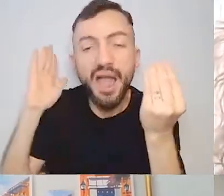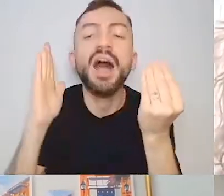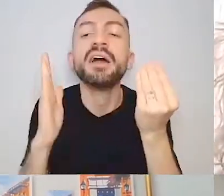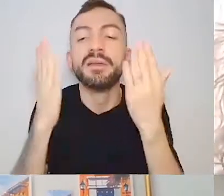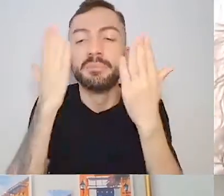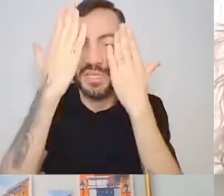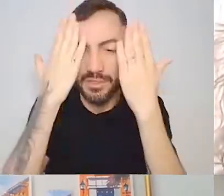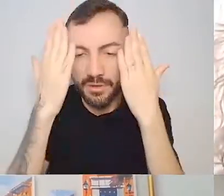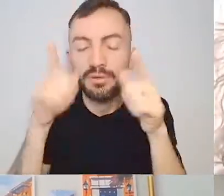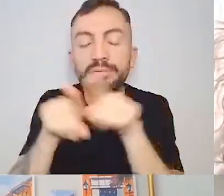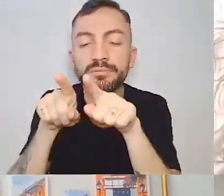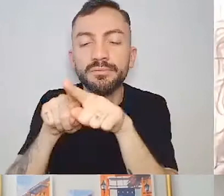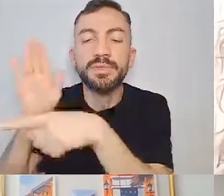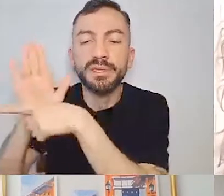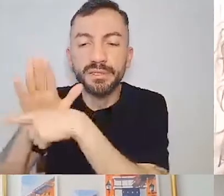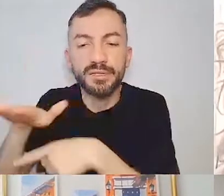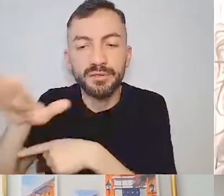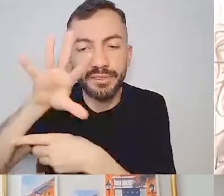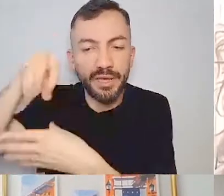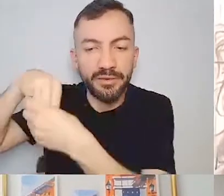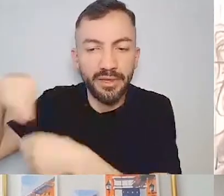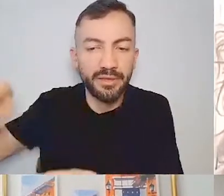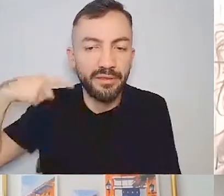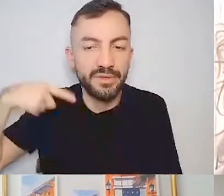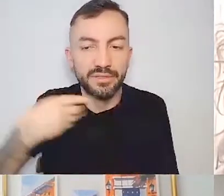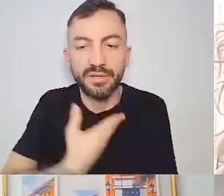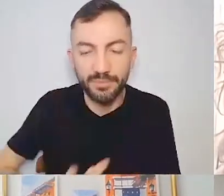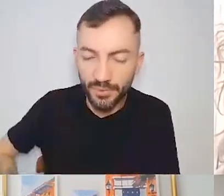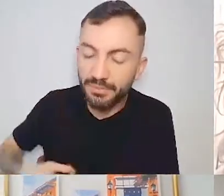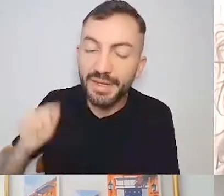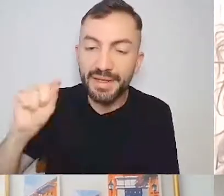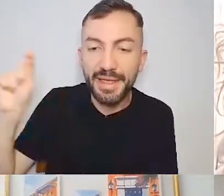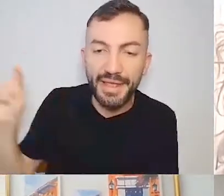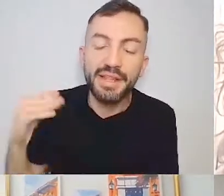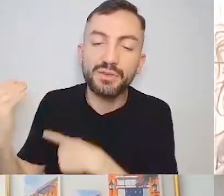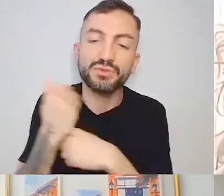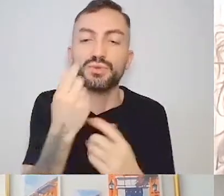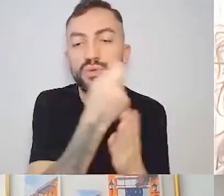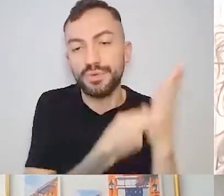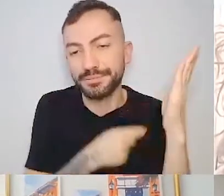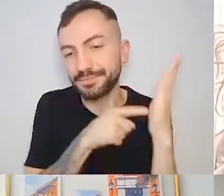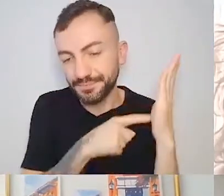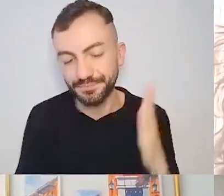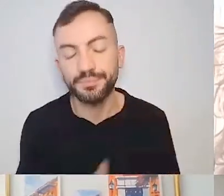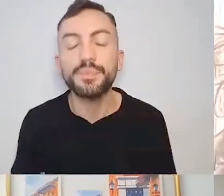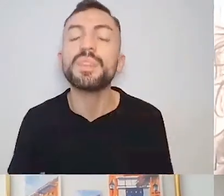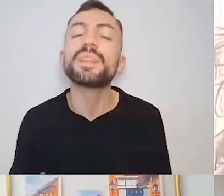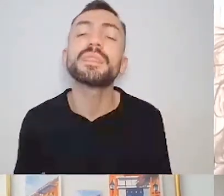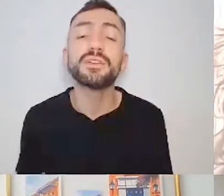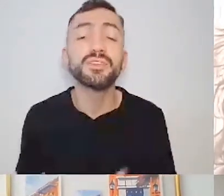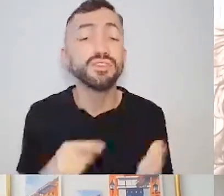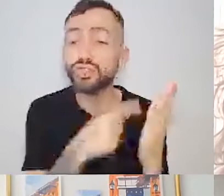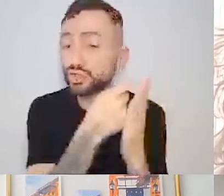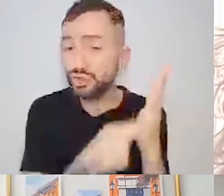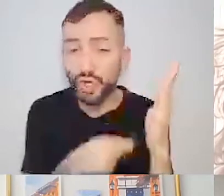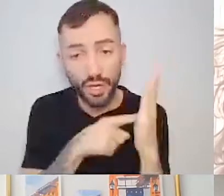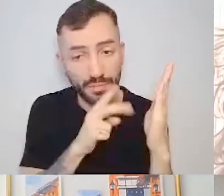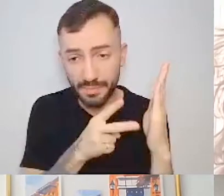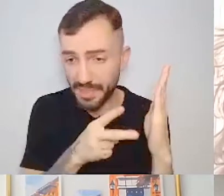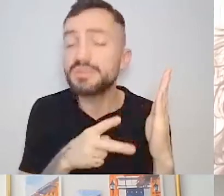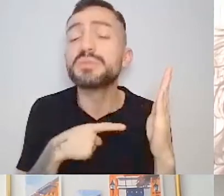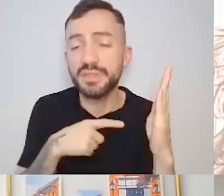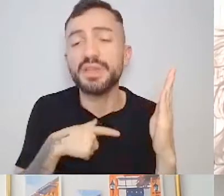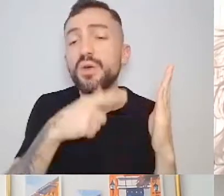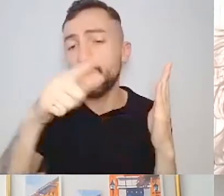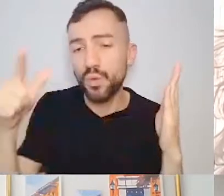assistentes sociais da Defensoria que contribuíram com esse projeto, né, que vai além, inclusive, dessa cartilha. Então,